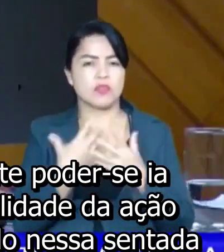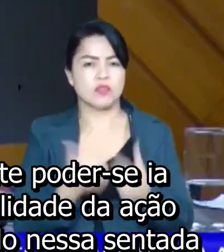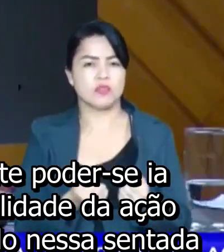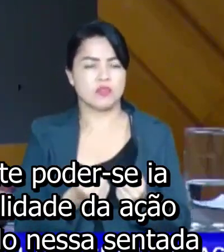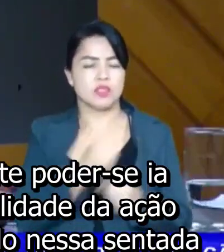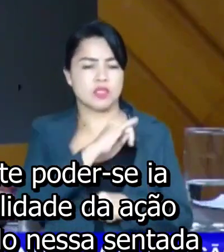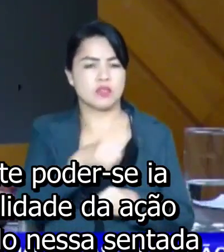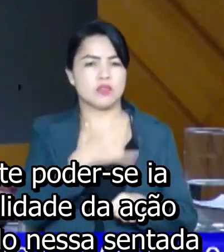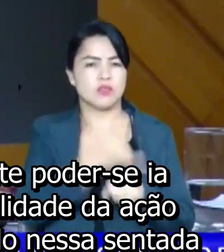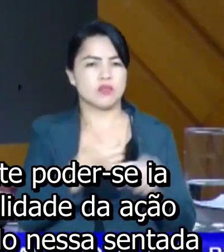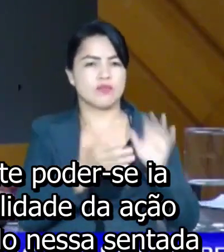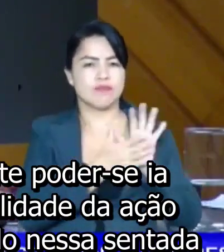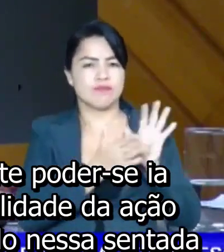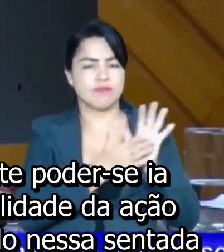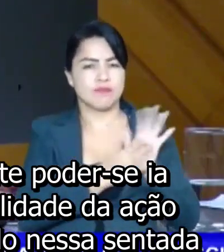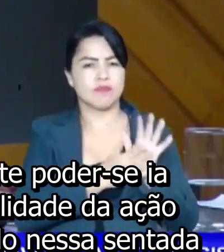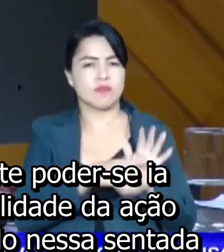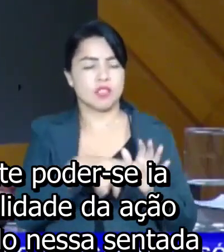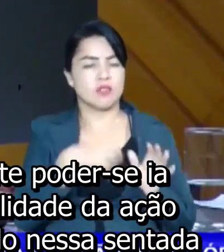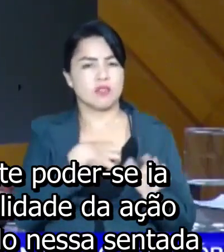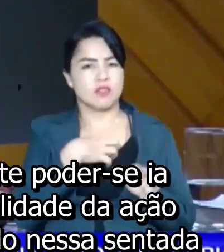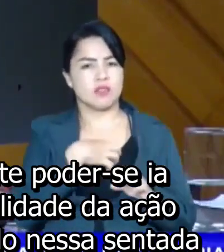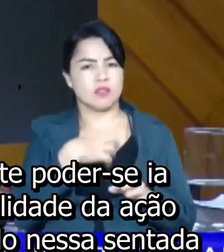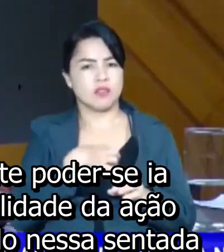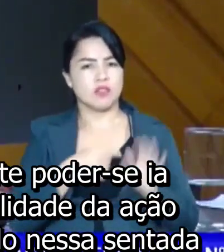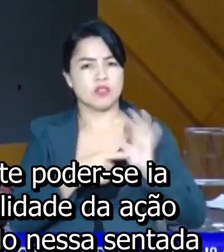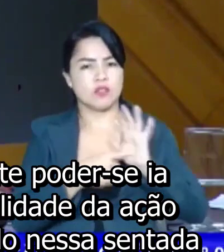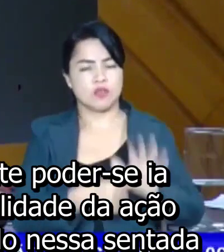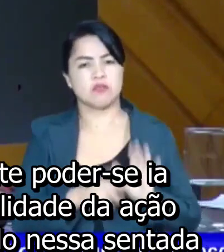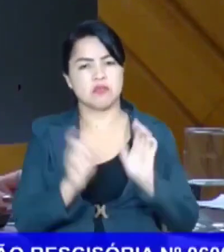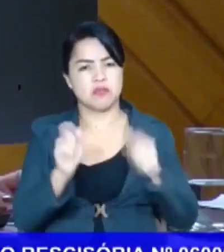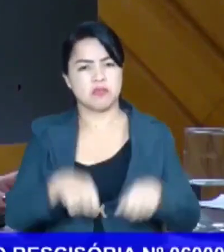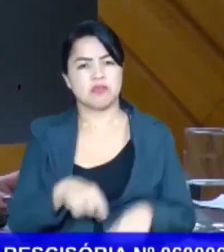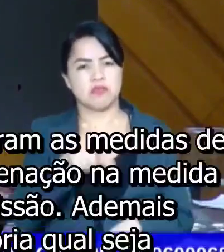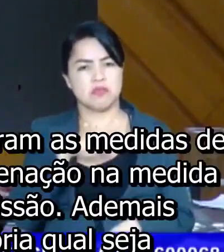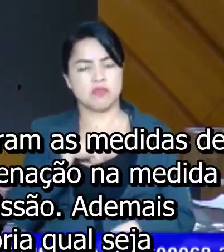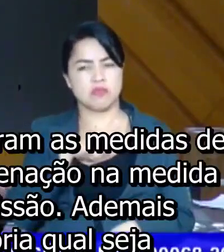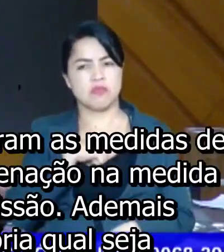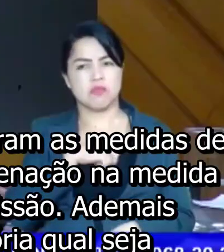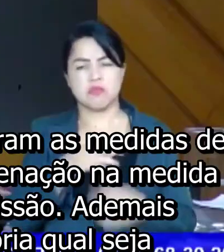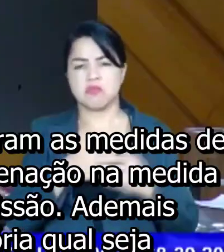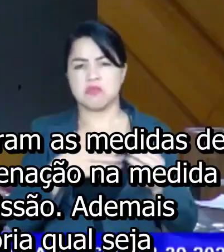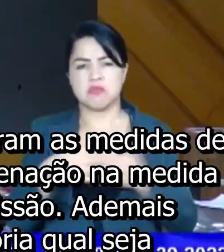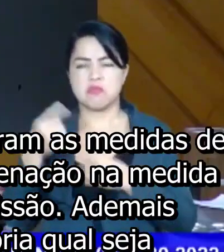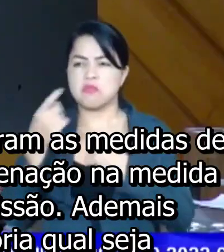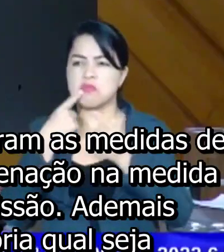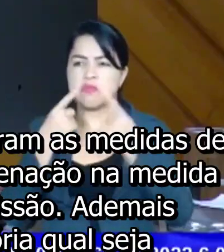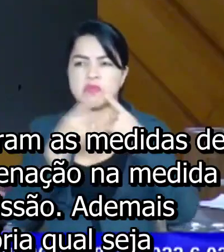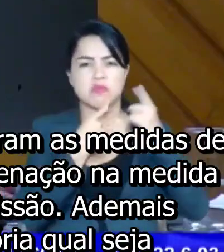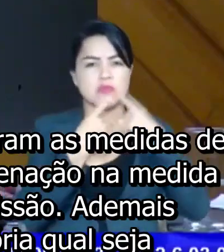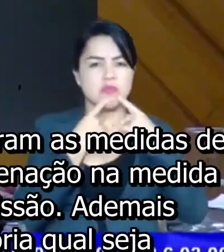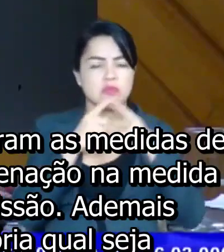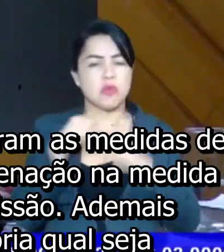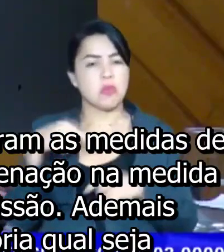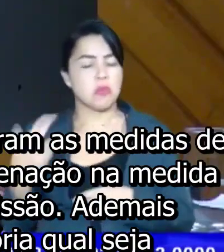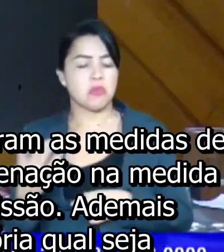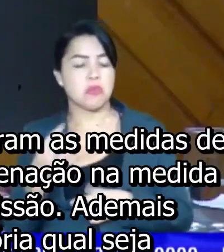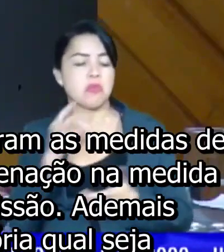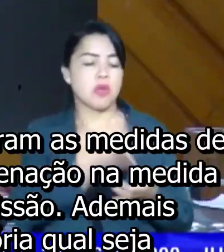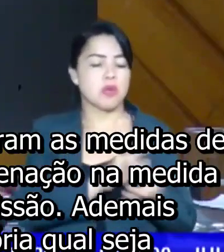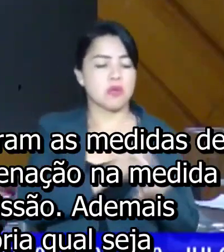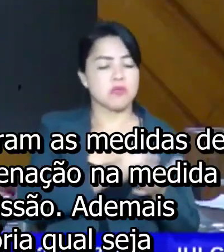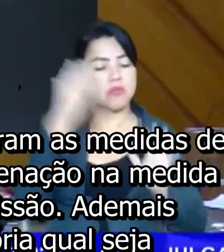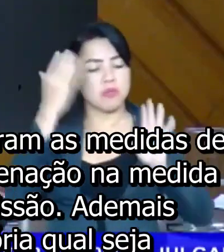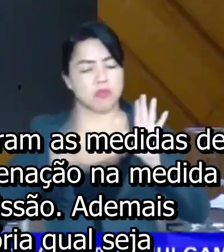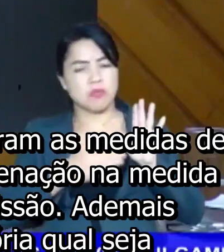ação proposta. Nesse sentido, se mostra evidentemente descabido nessa sentada qualquer debate acerca da licitude ou não das provas